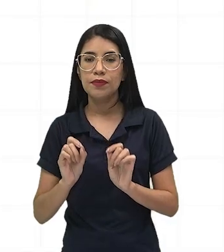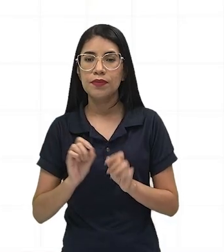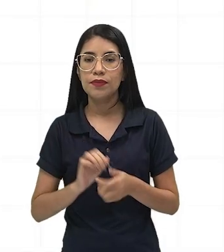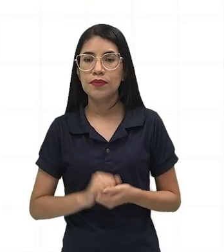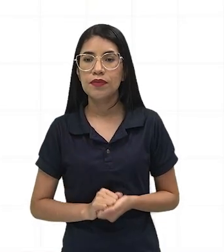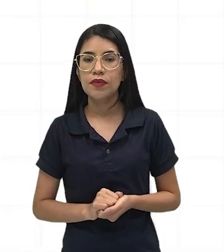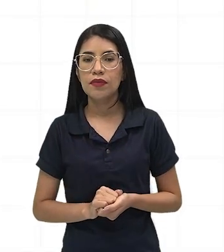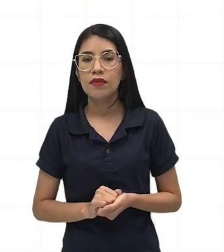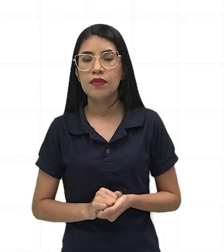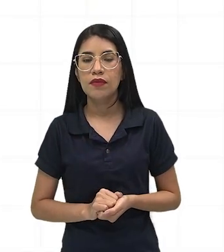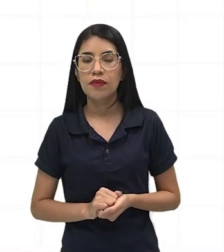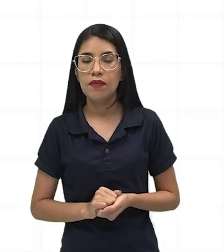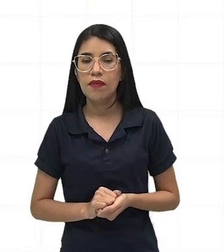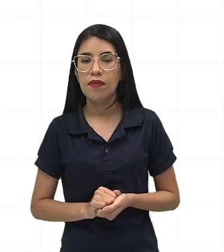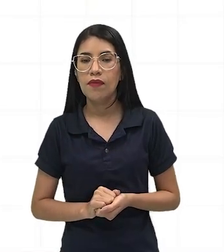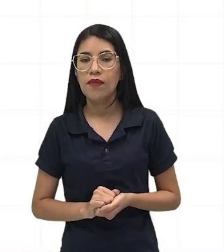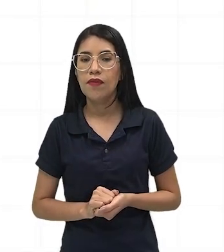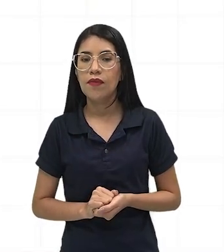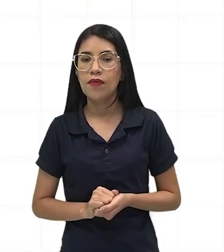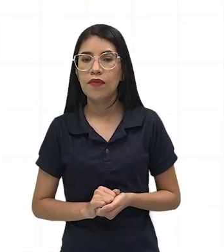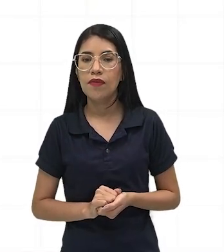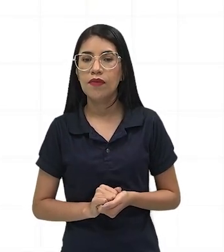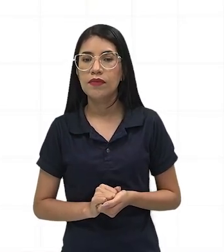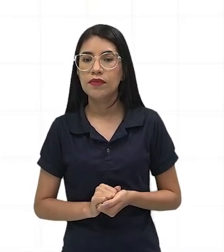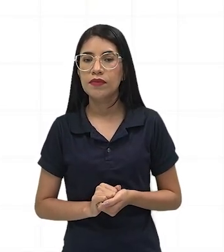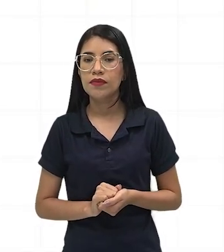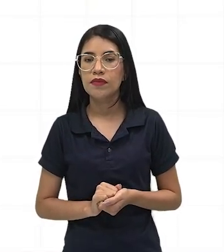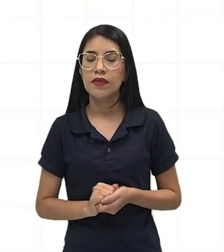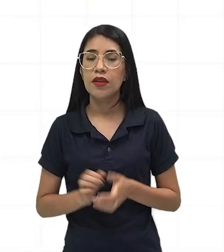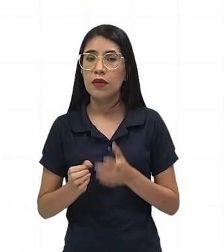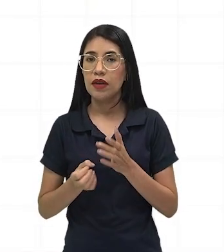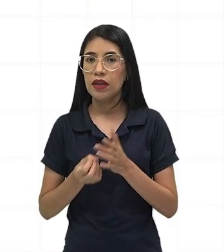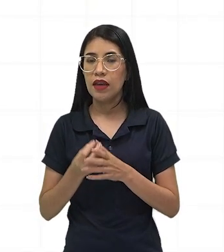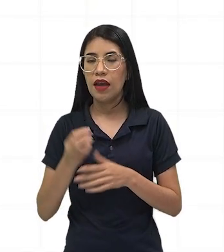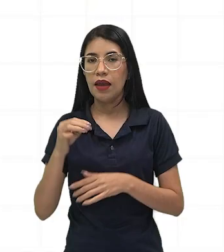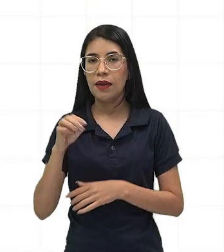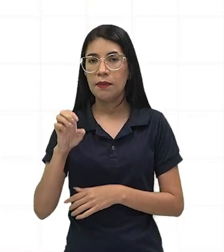das extremidades de um segmento de reta forma a